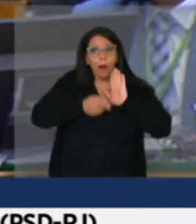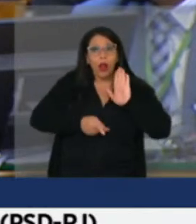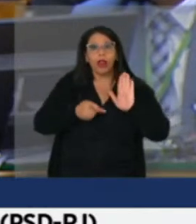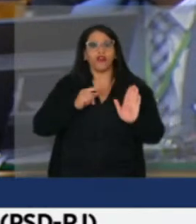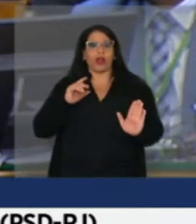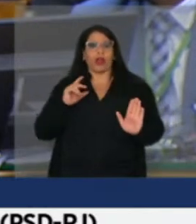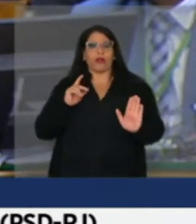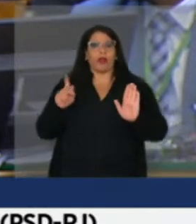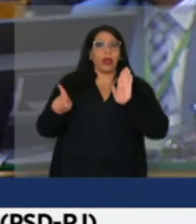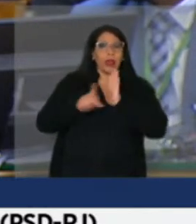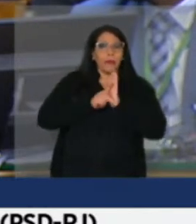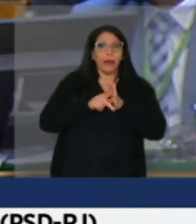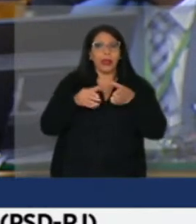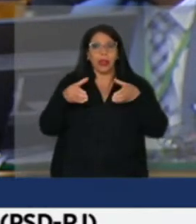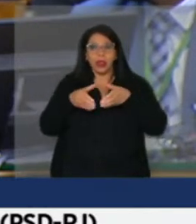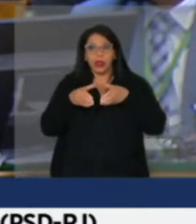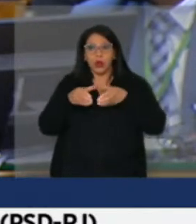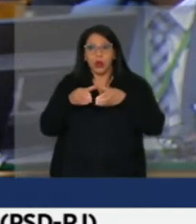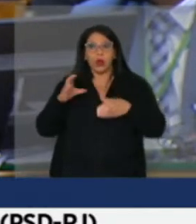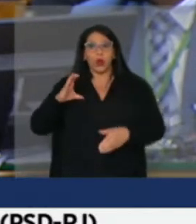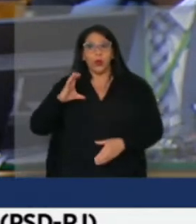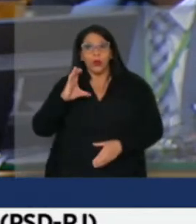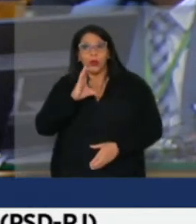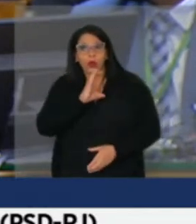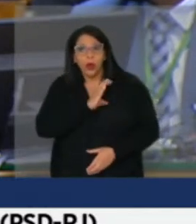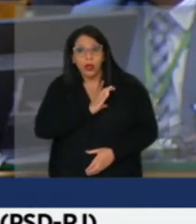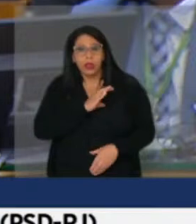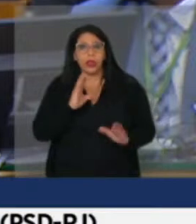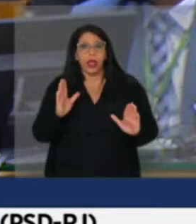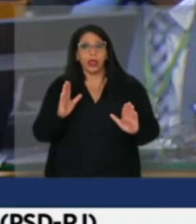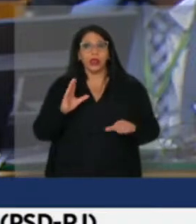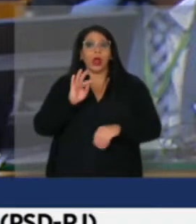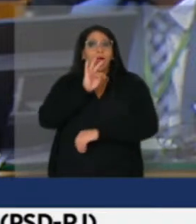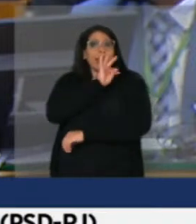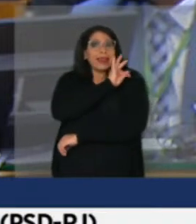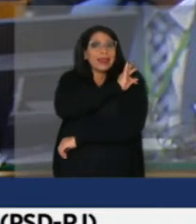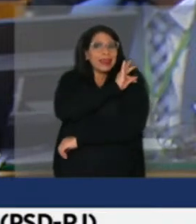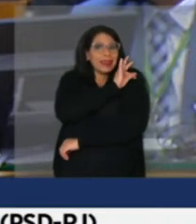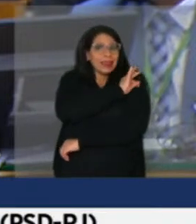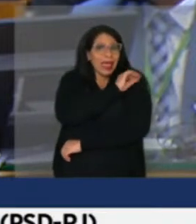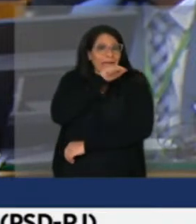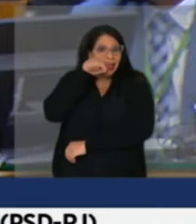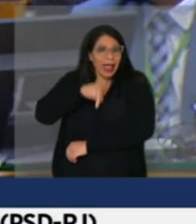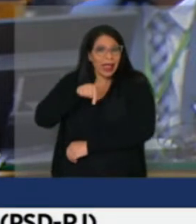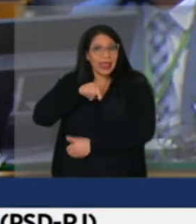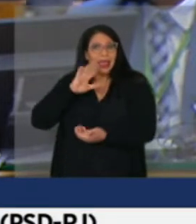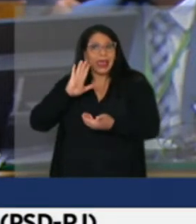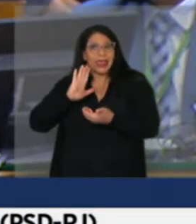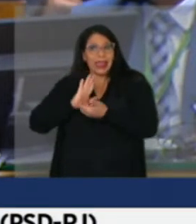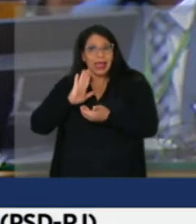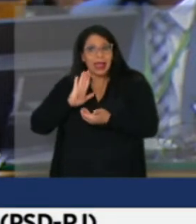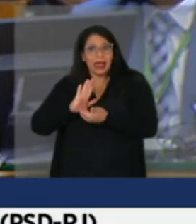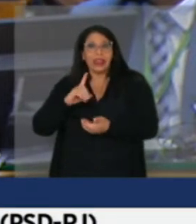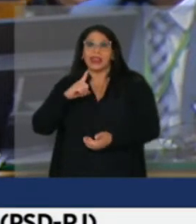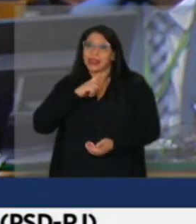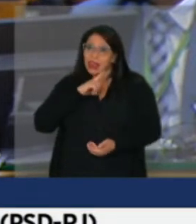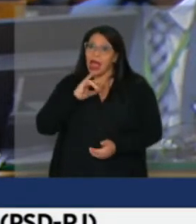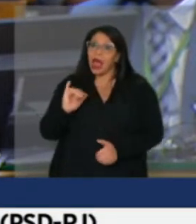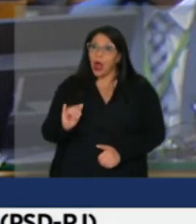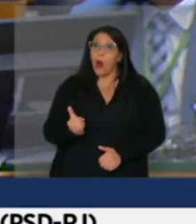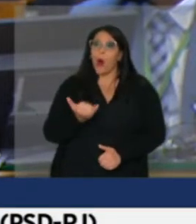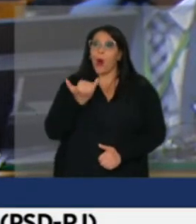Conselho. E como projeto de resolução, a técnica legislativa, no entender desta presidência, dá a